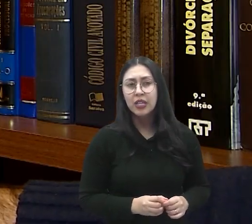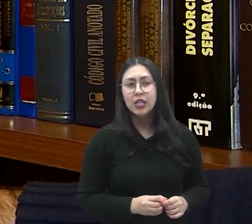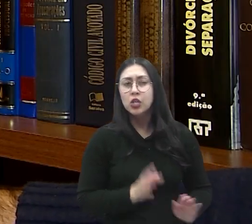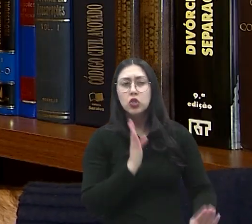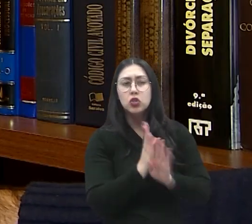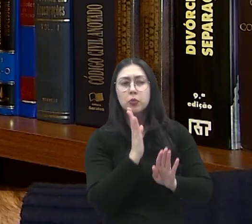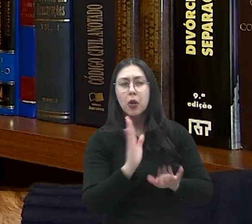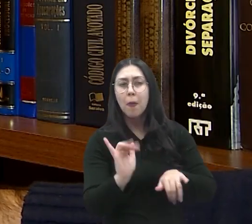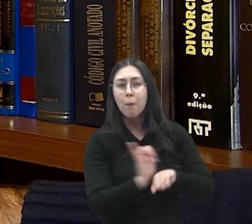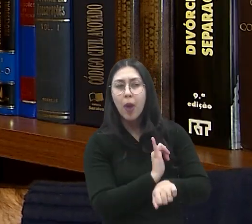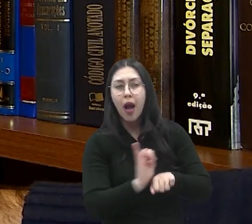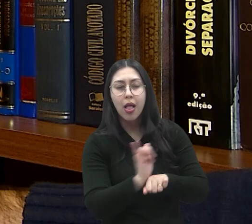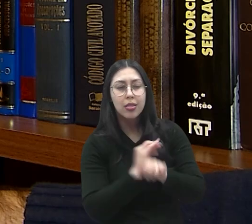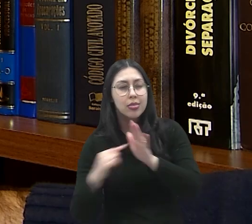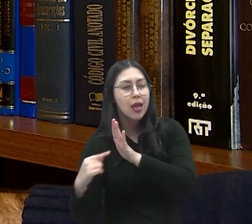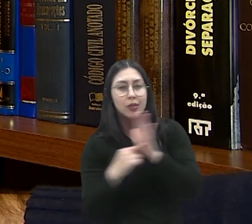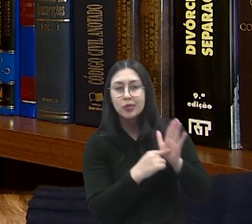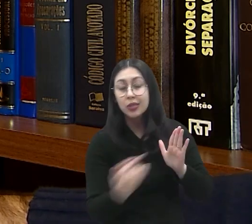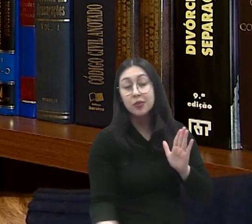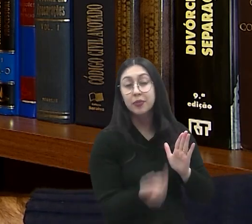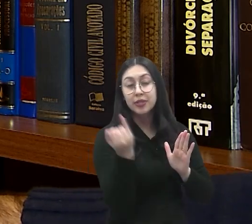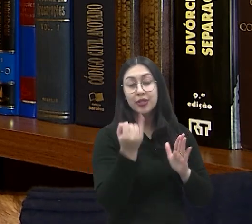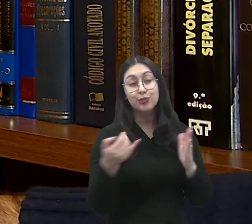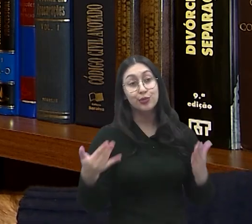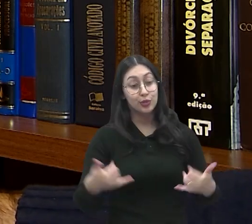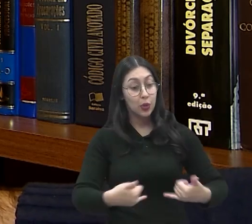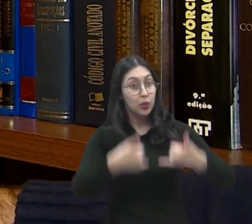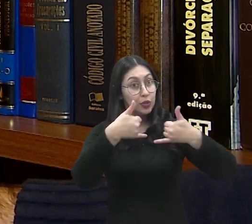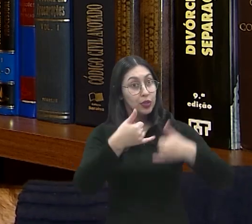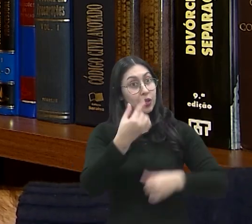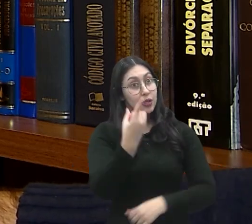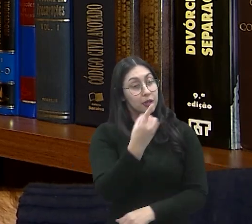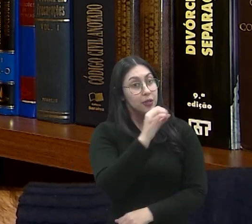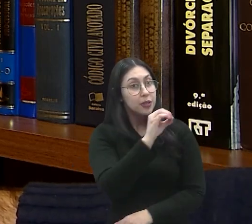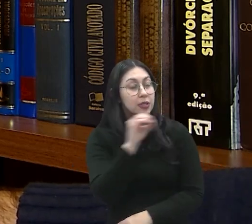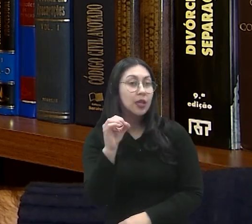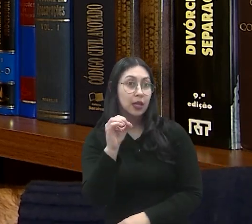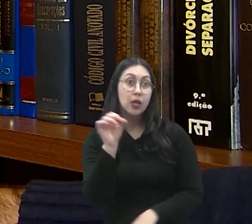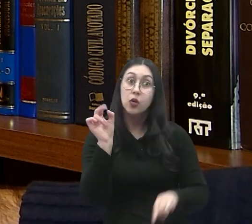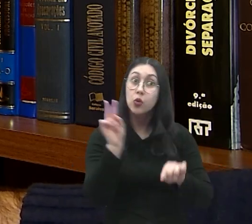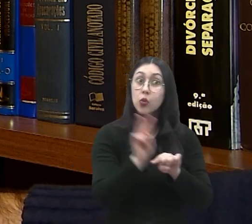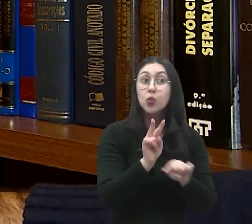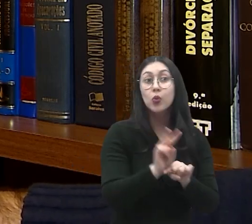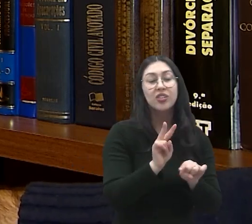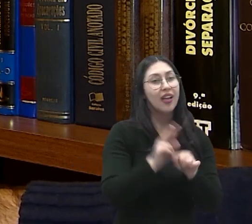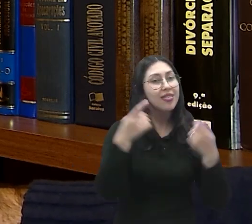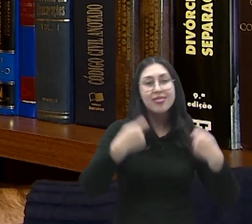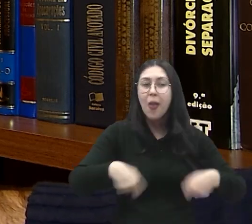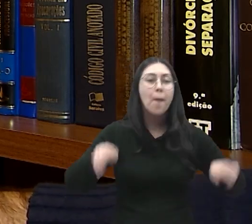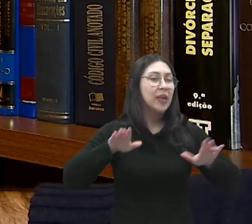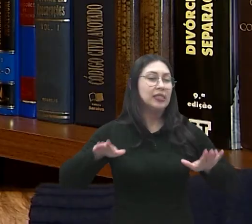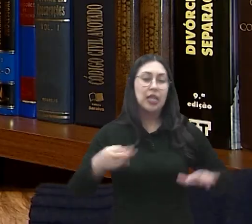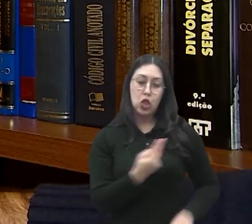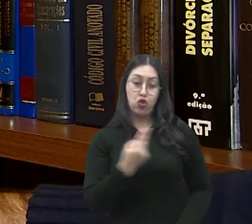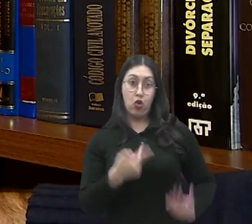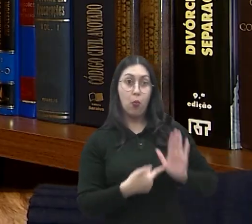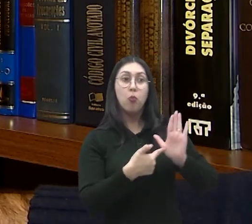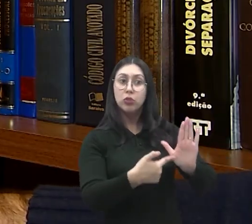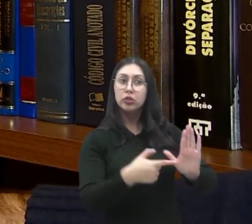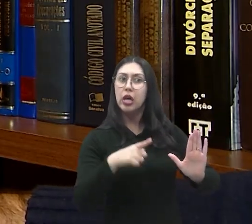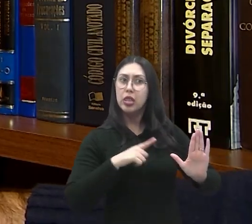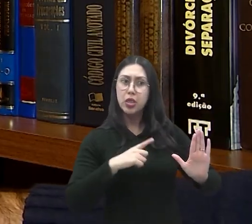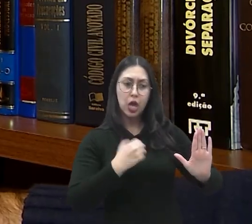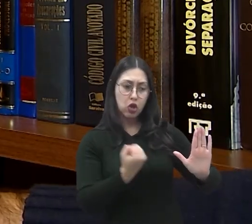o meio de denúncia é muito importante. Então, o Disque 100, que nós sabemos que preserva a identidade do denunciante, gera